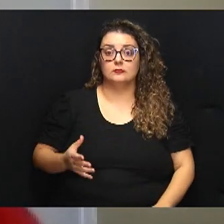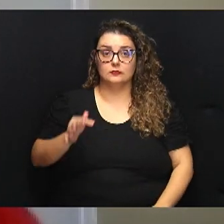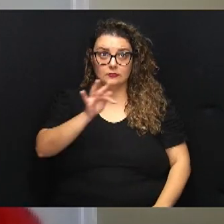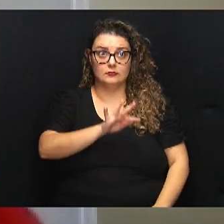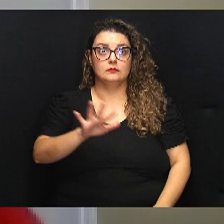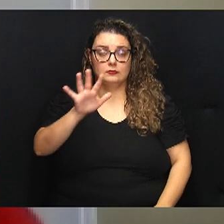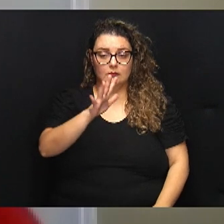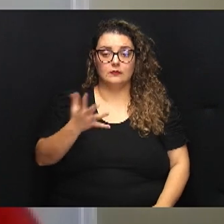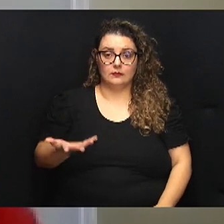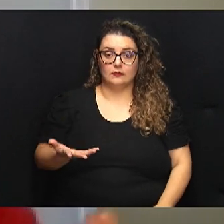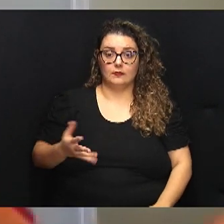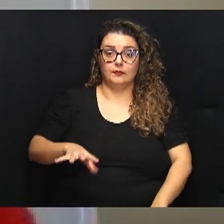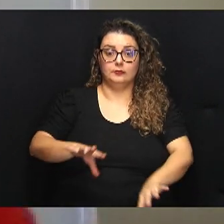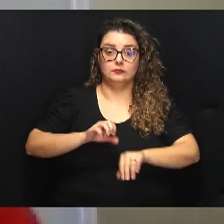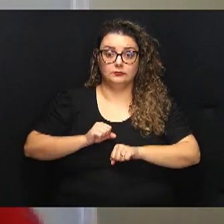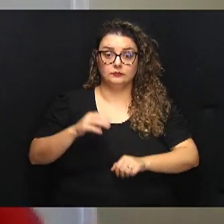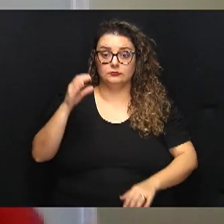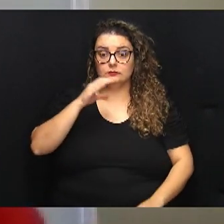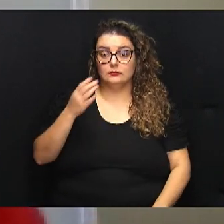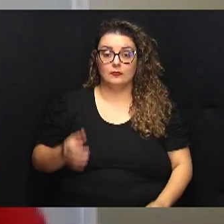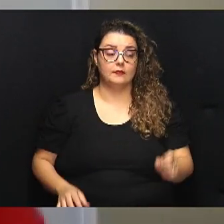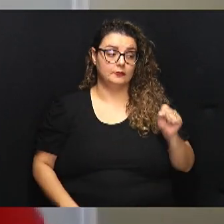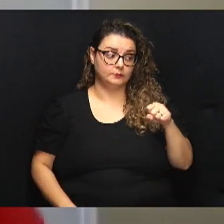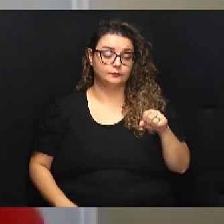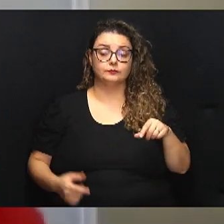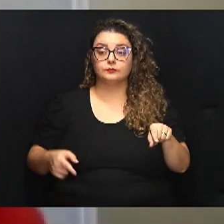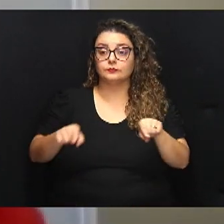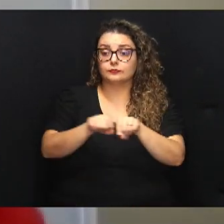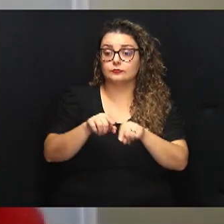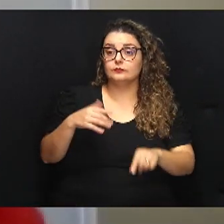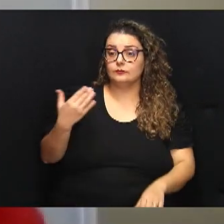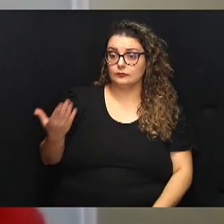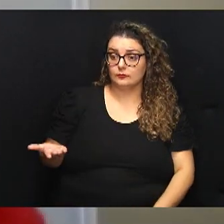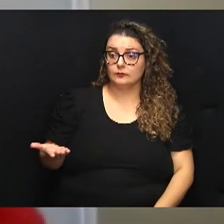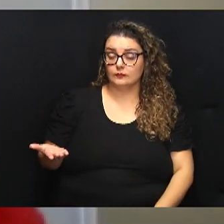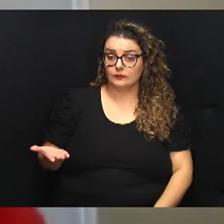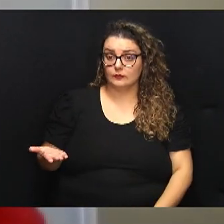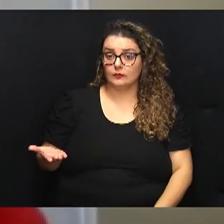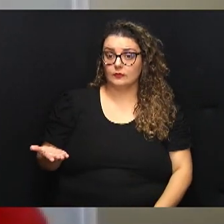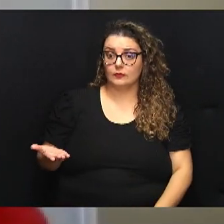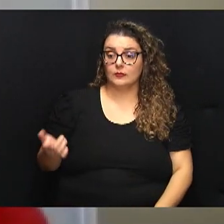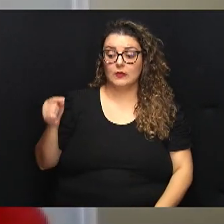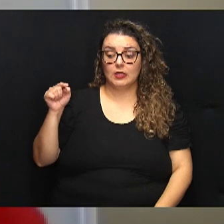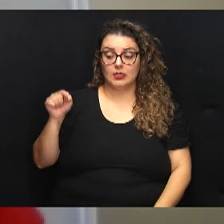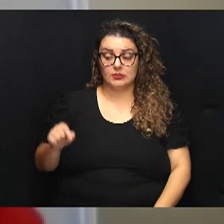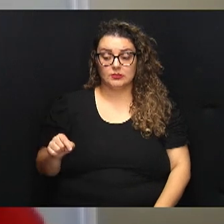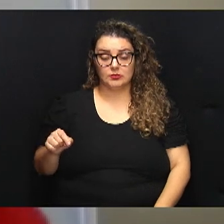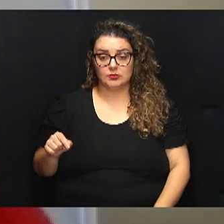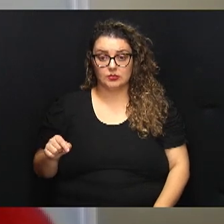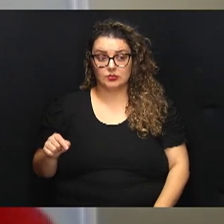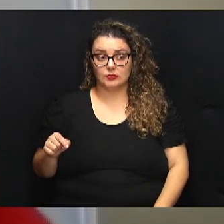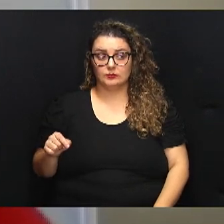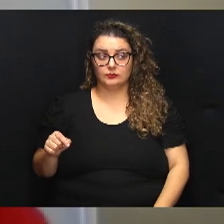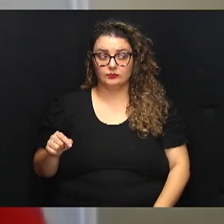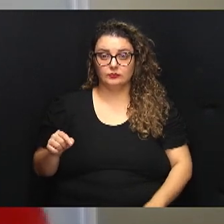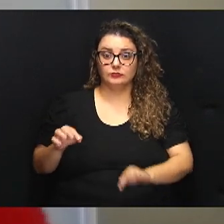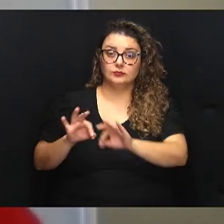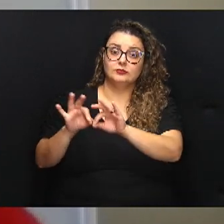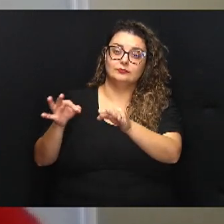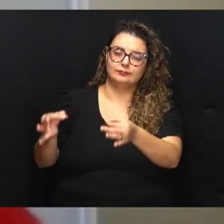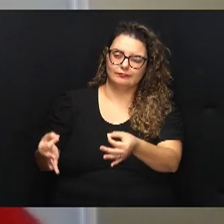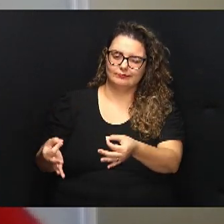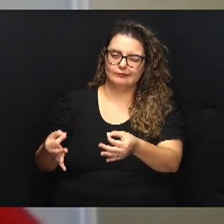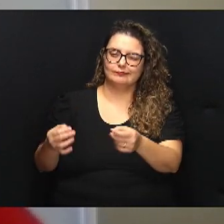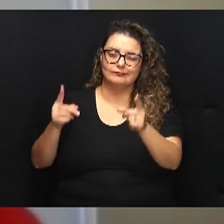adotassem de imediato. Sim. Por outro lado, isso vai, ao invés de simplificar, vai